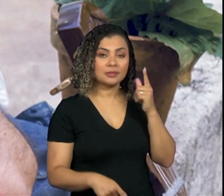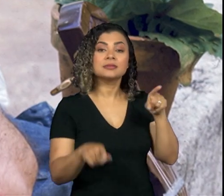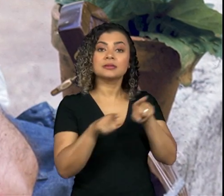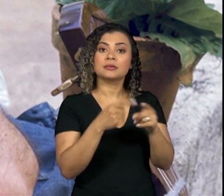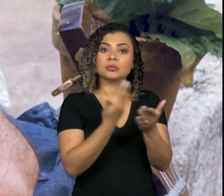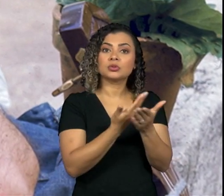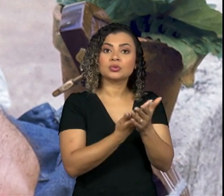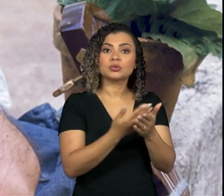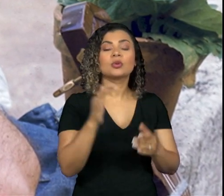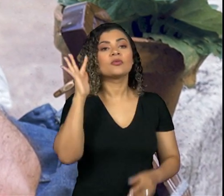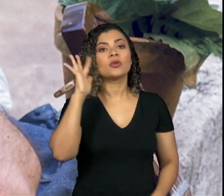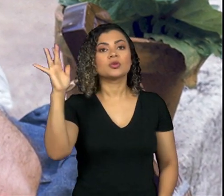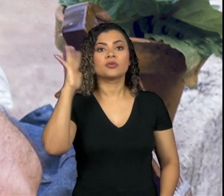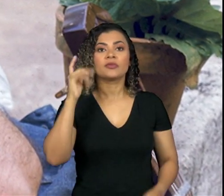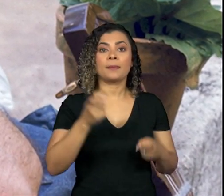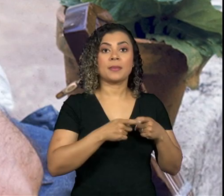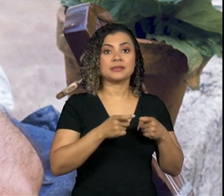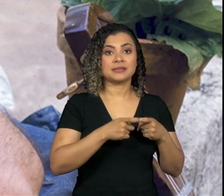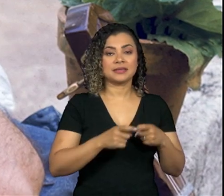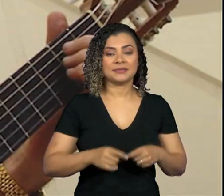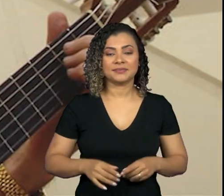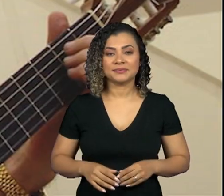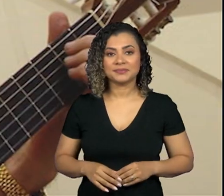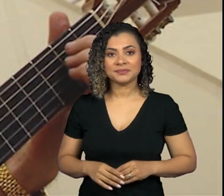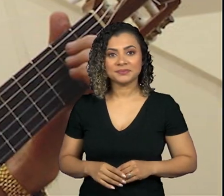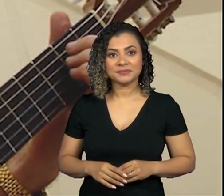estudou filosofia e medicina.